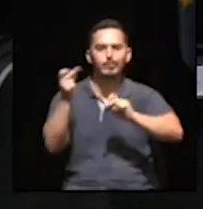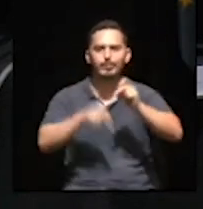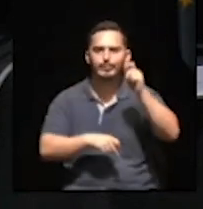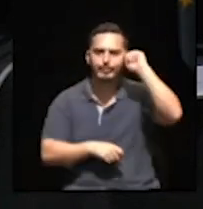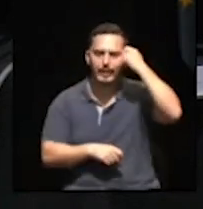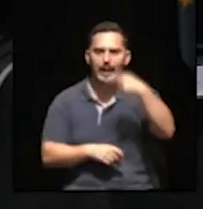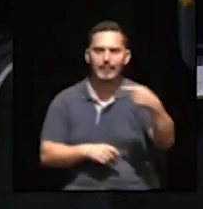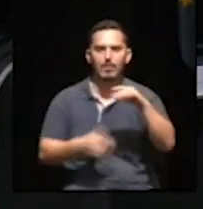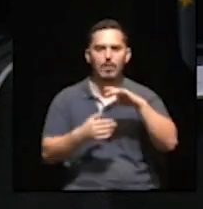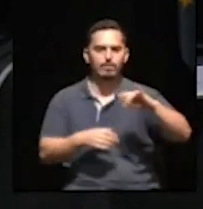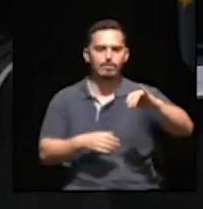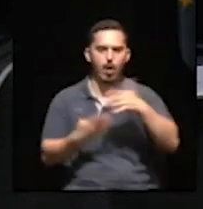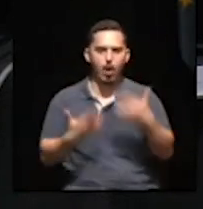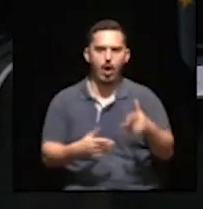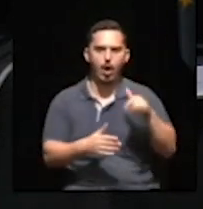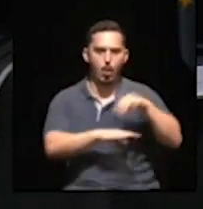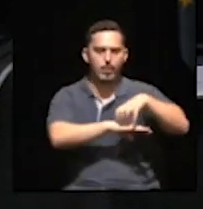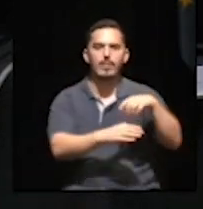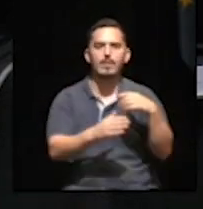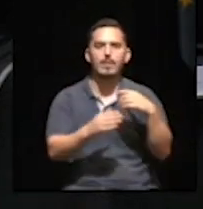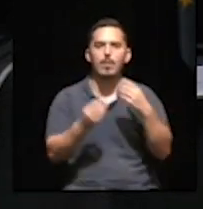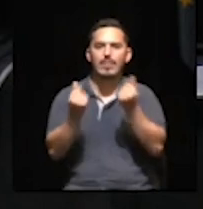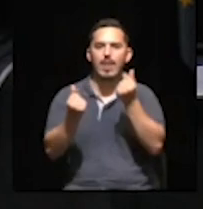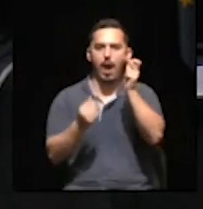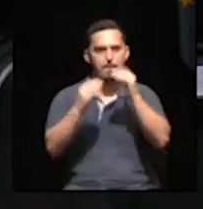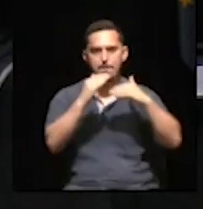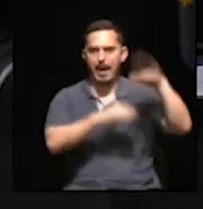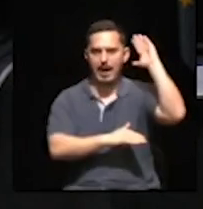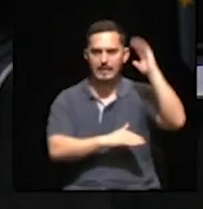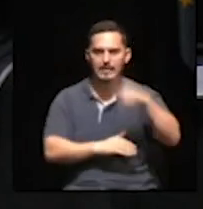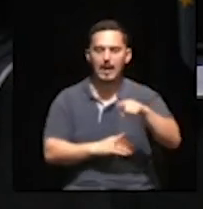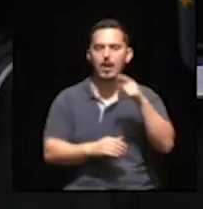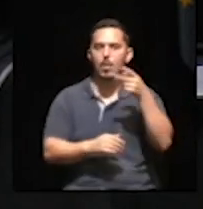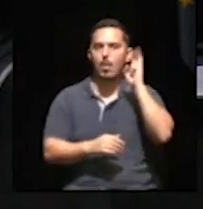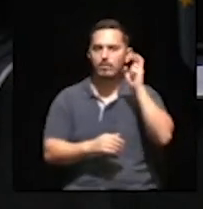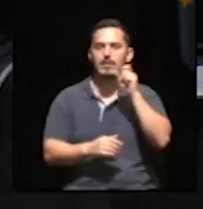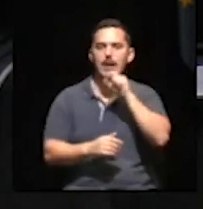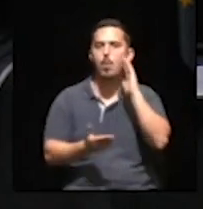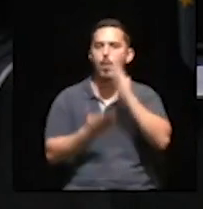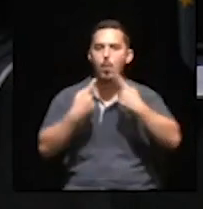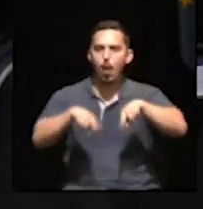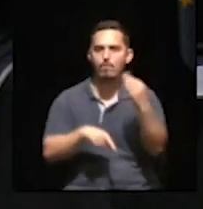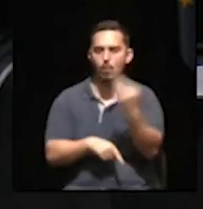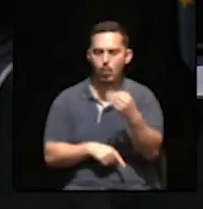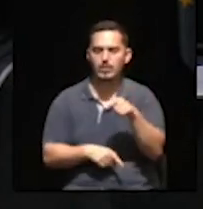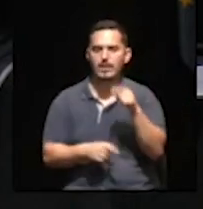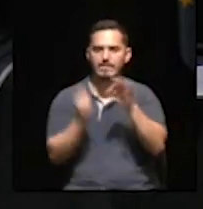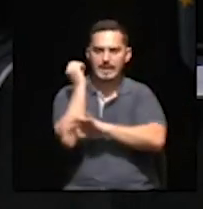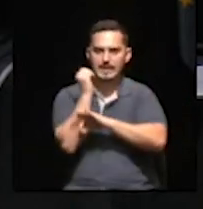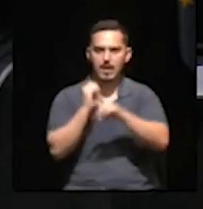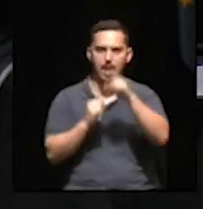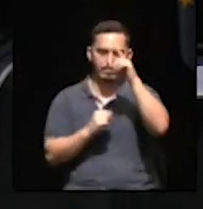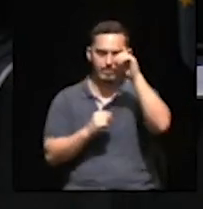negativas da atual localização do aeroporto cedem a má qualidade do ar Como podemos ouvir na última reunião descentralizada desta assembleia na Freguesia